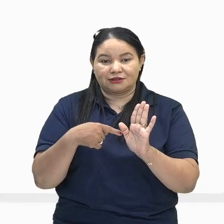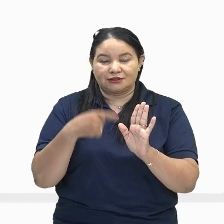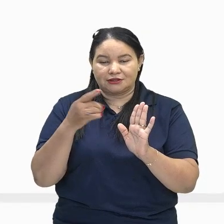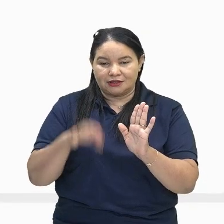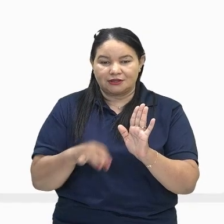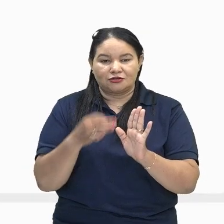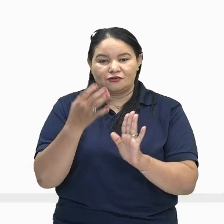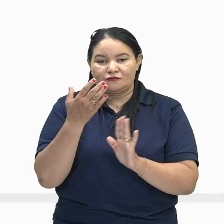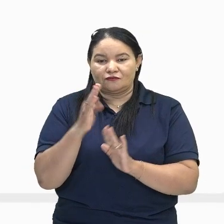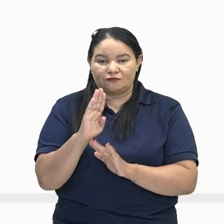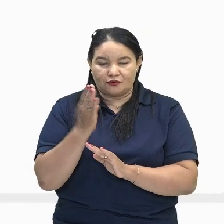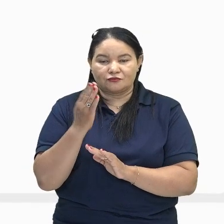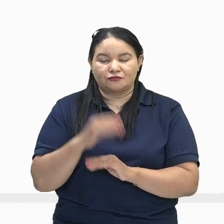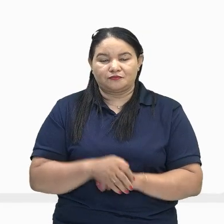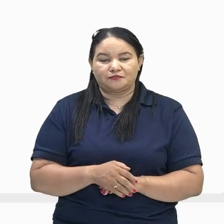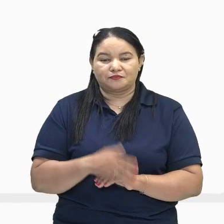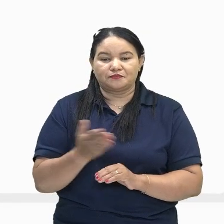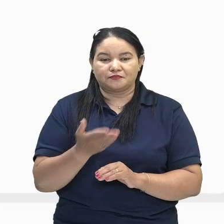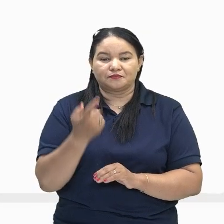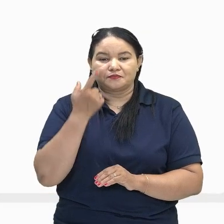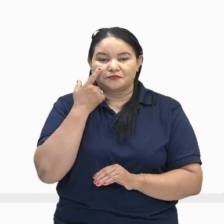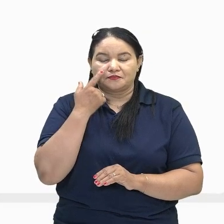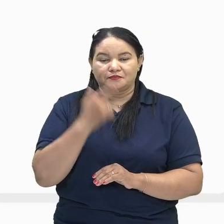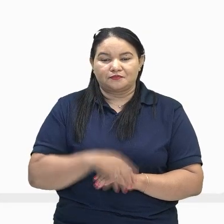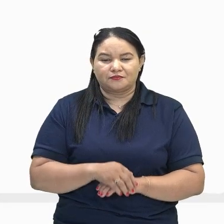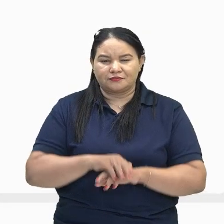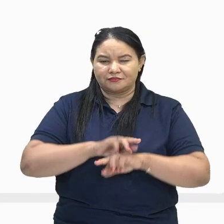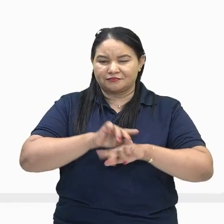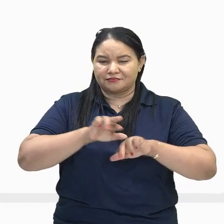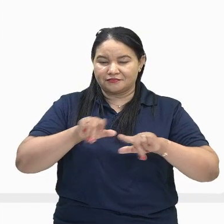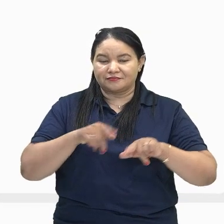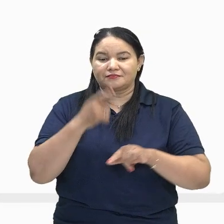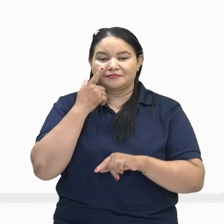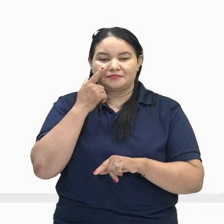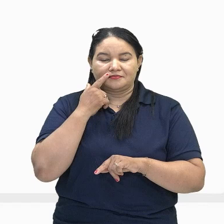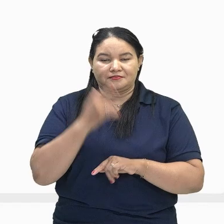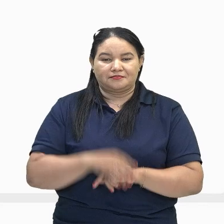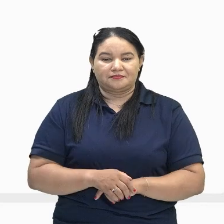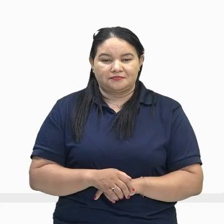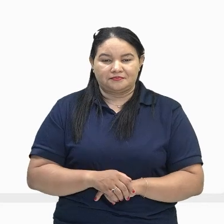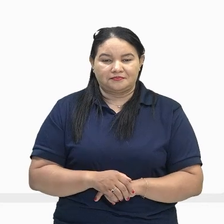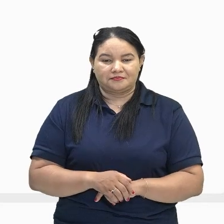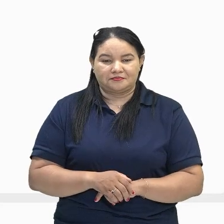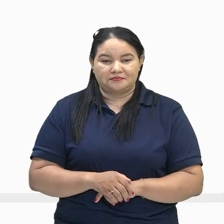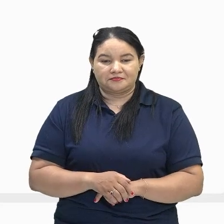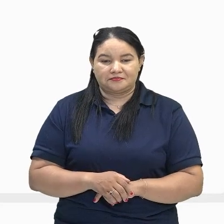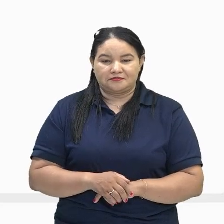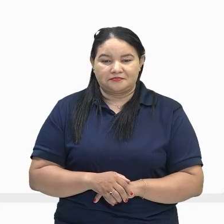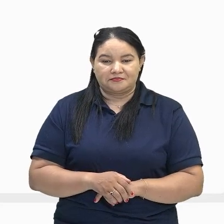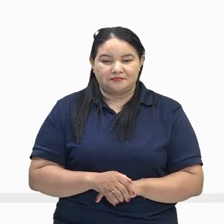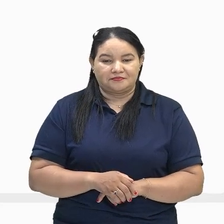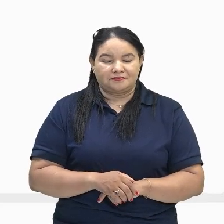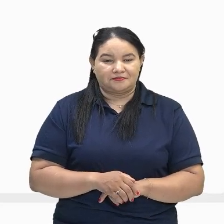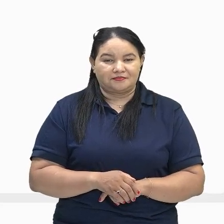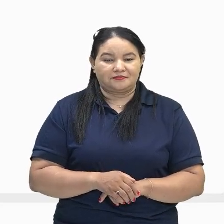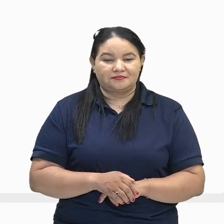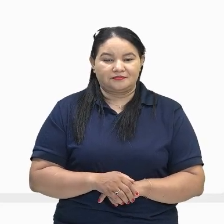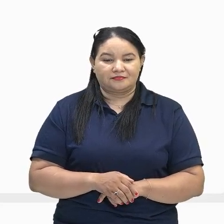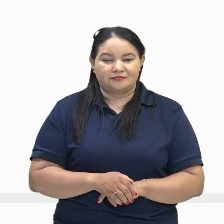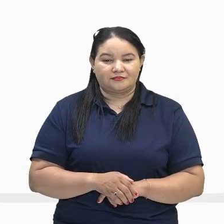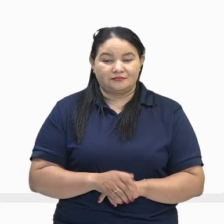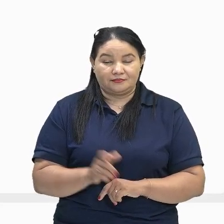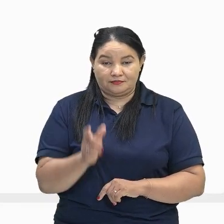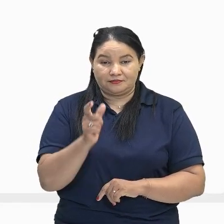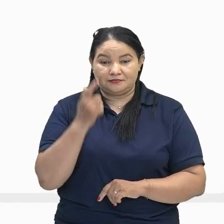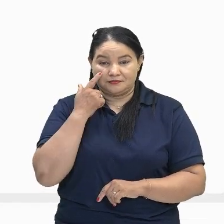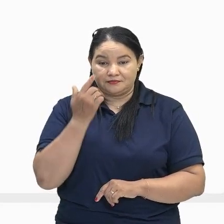ao nosso texto, observem que nós temos diversos aqui. Vamos analisar alguns. O primeiro deles, destaco aqui para vocês, olha só.